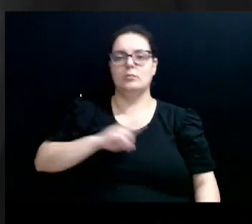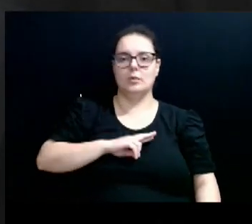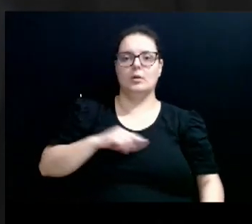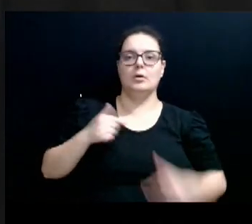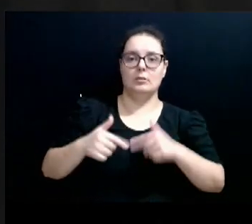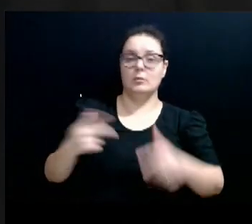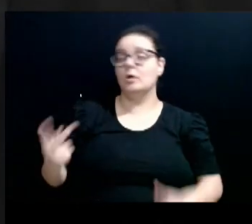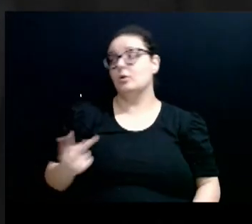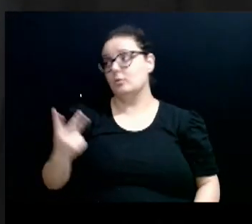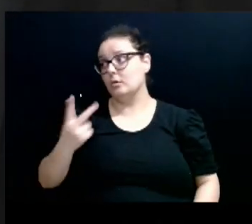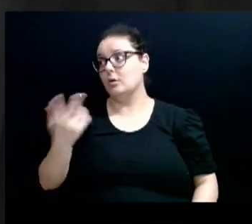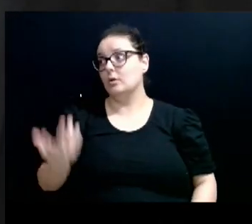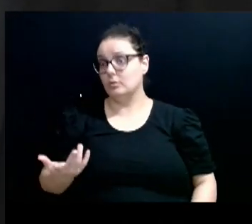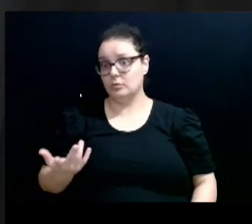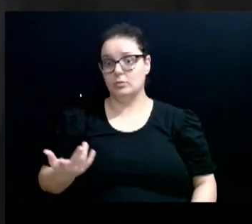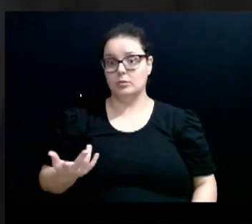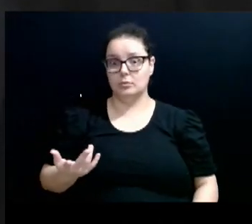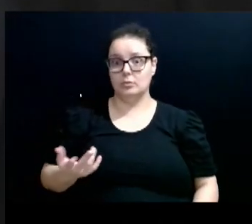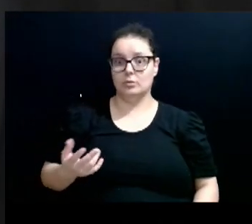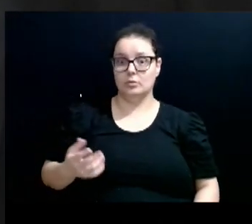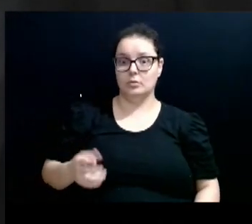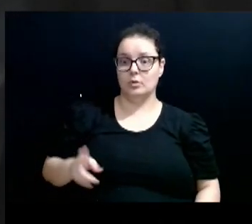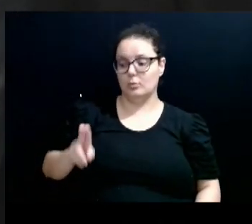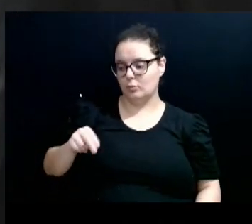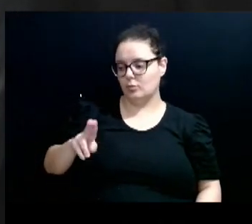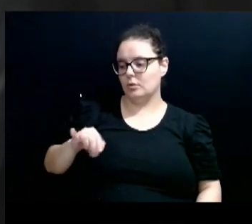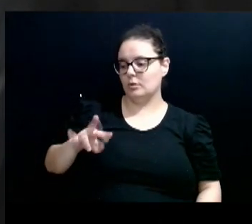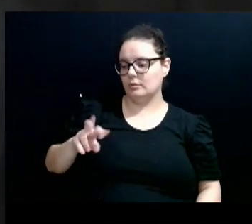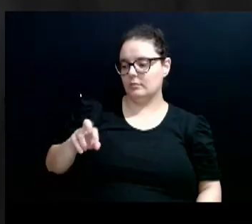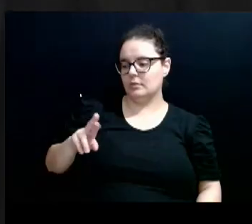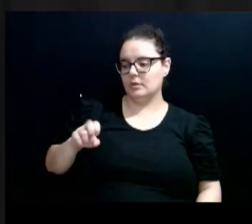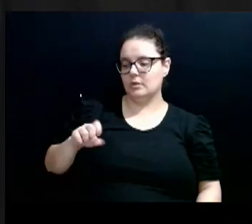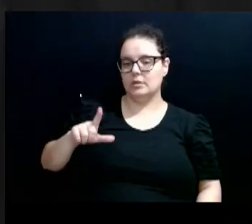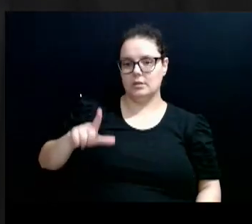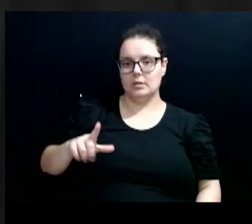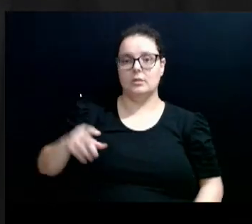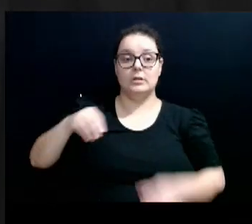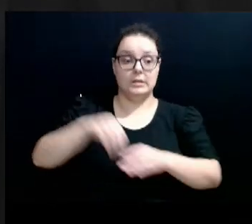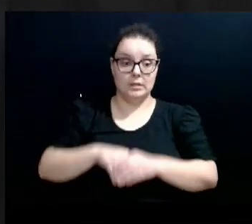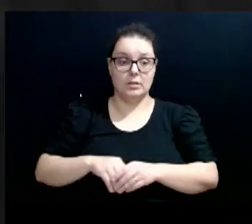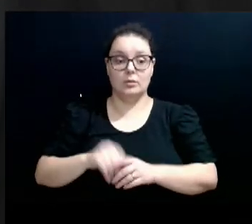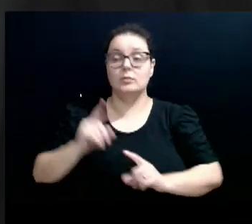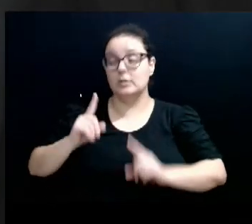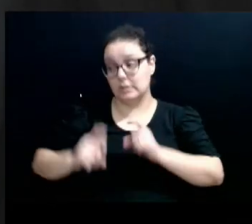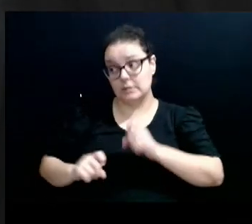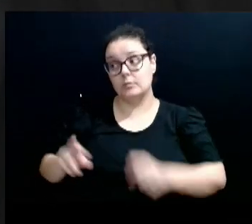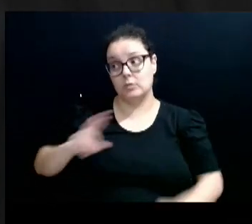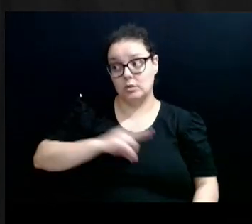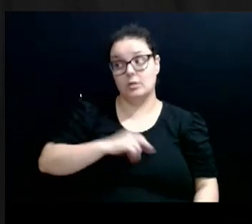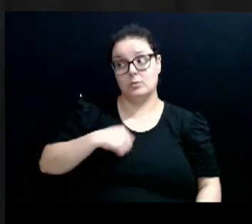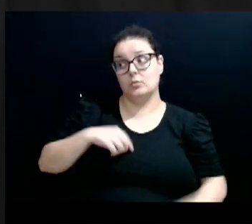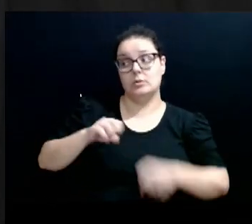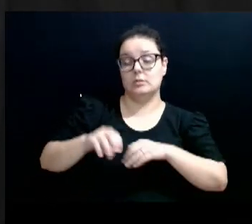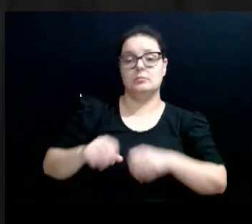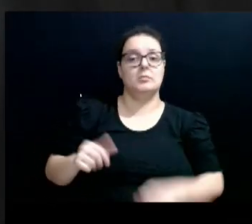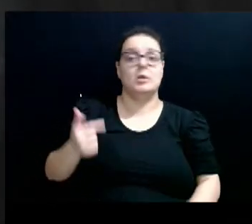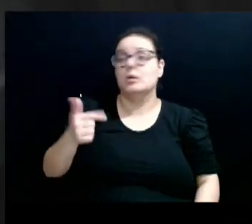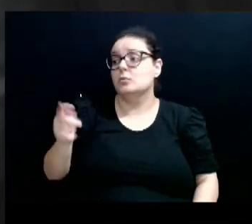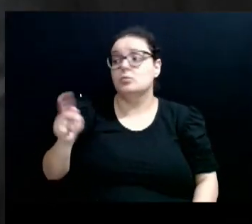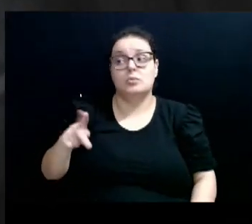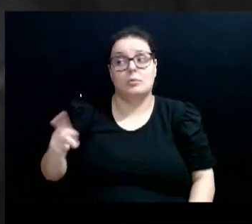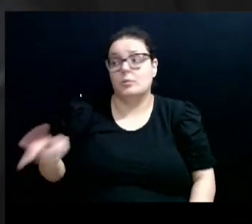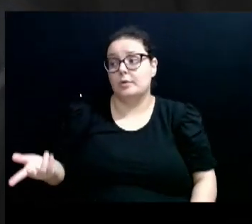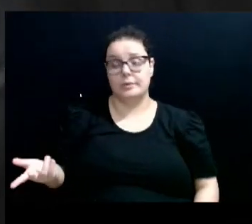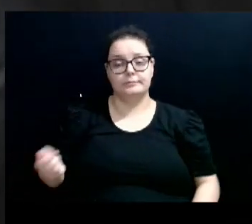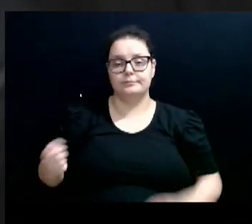Valores universais dentro das expressões religiosas. Até isso eu cheguei a dar aula, porque não tinha nem professor nessa formação, como eu